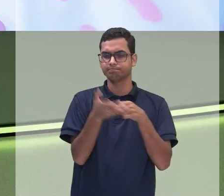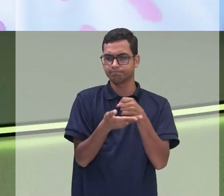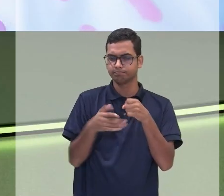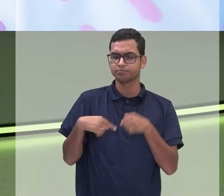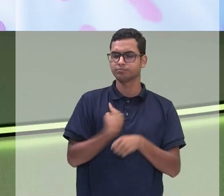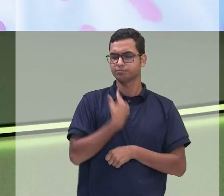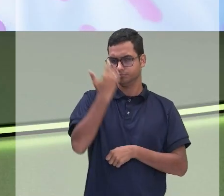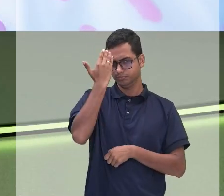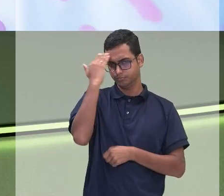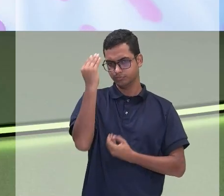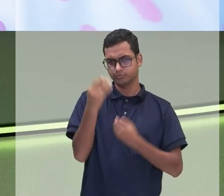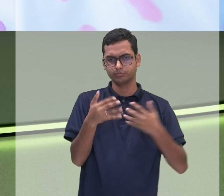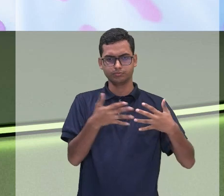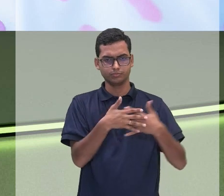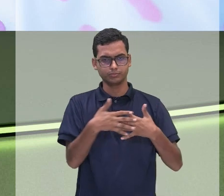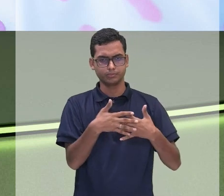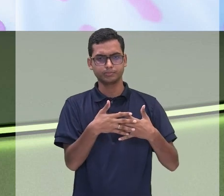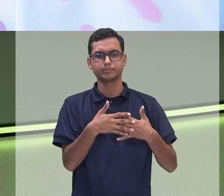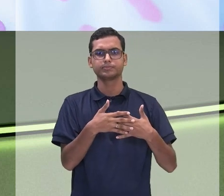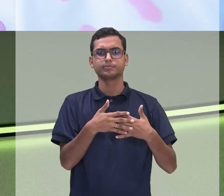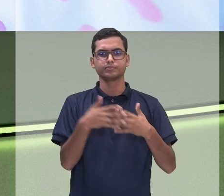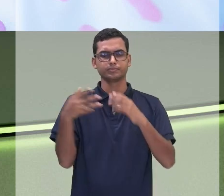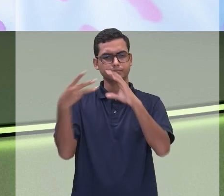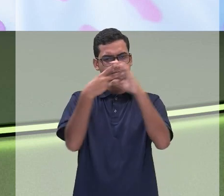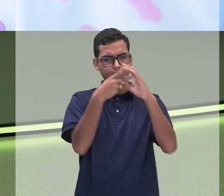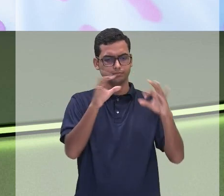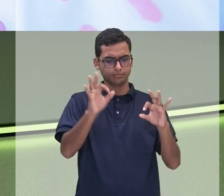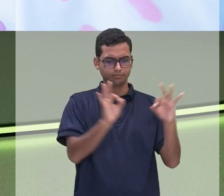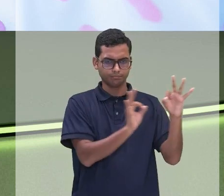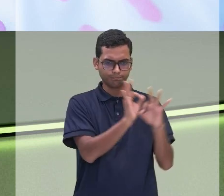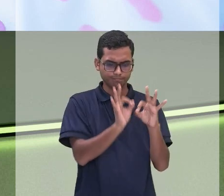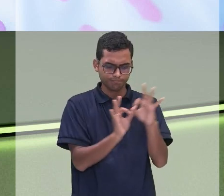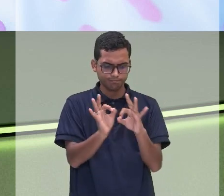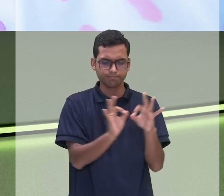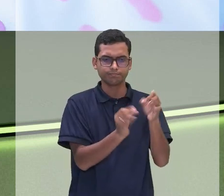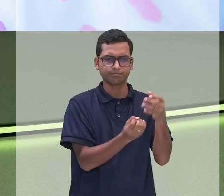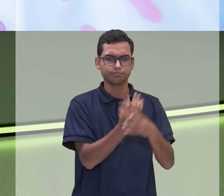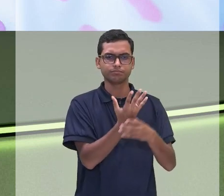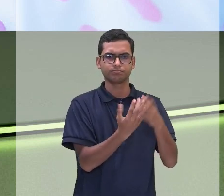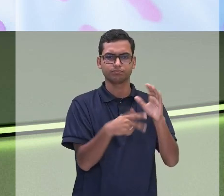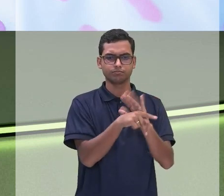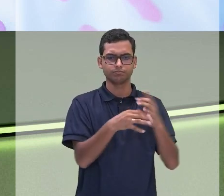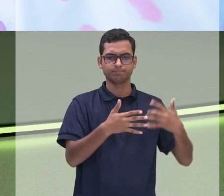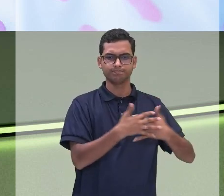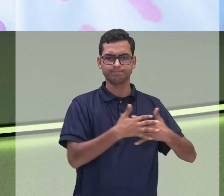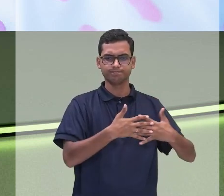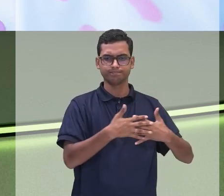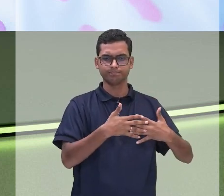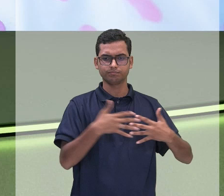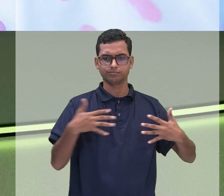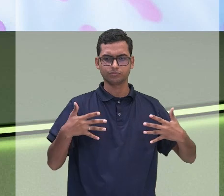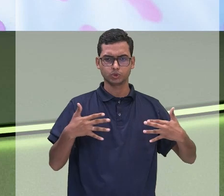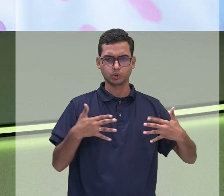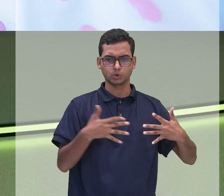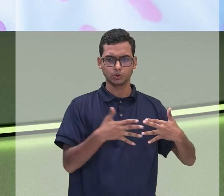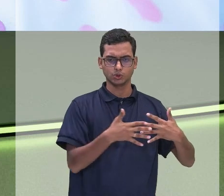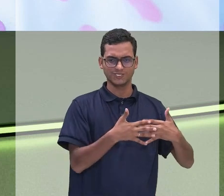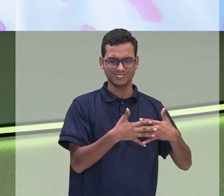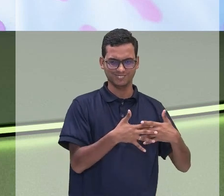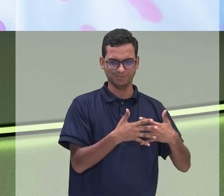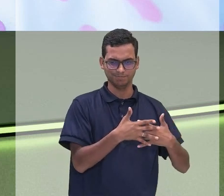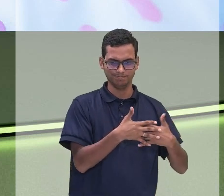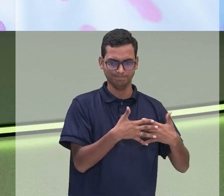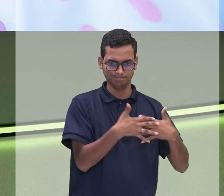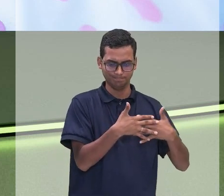entender o que são tecidos. Eles são formados por células. E aí, cada tecido vai ter uma função específica. Então, aquelas células que